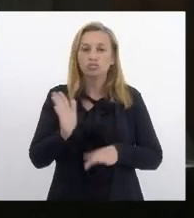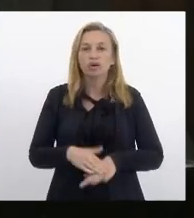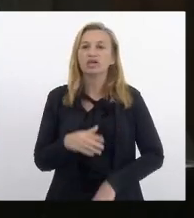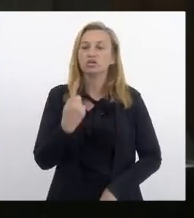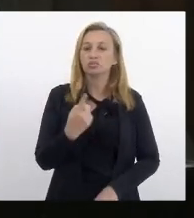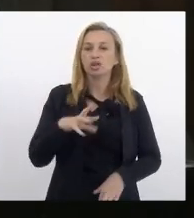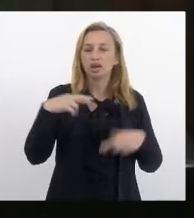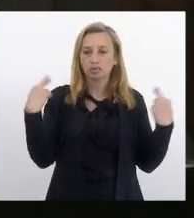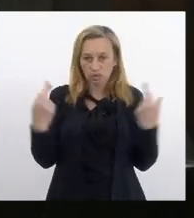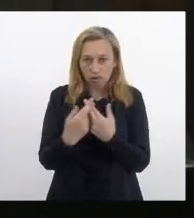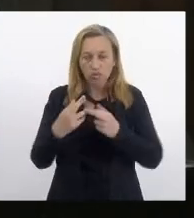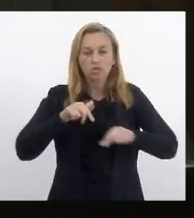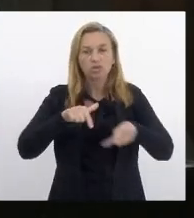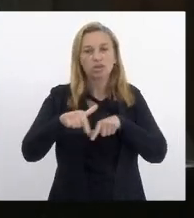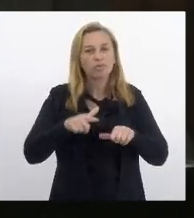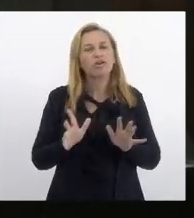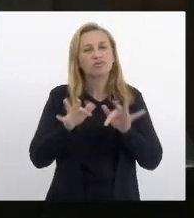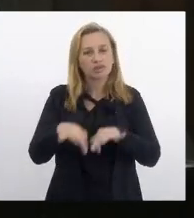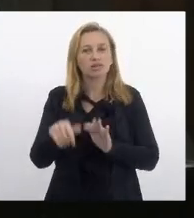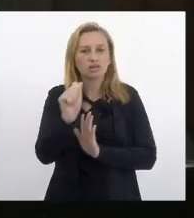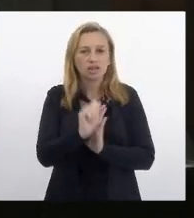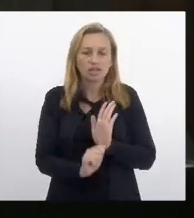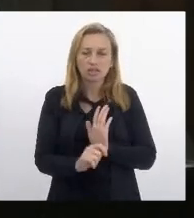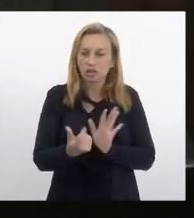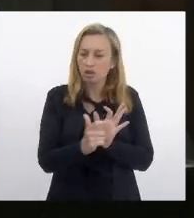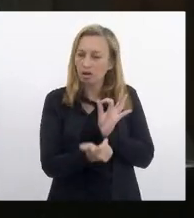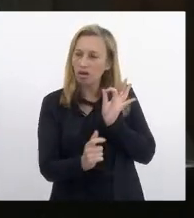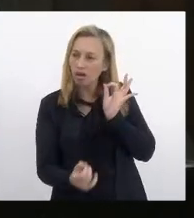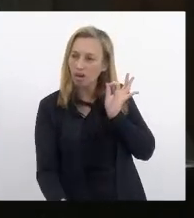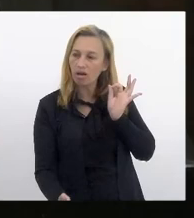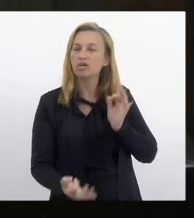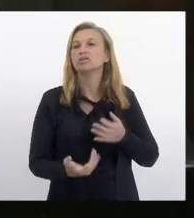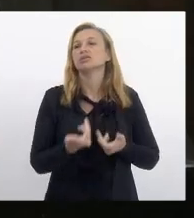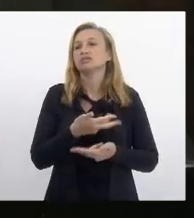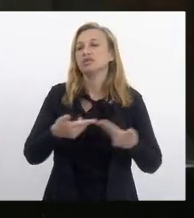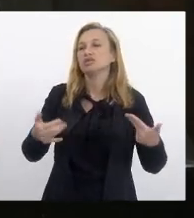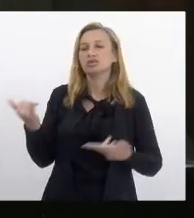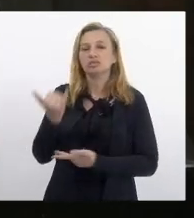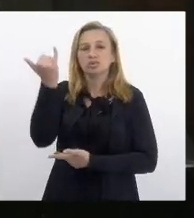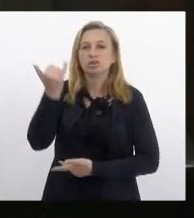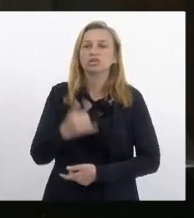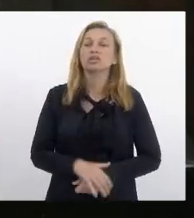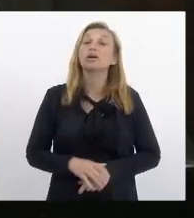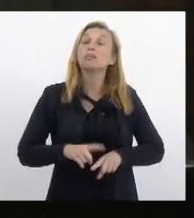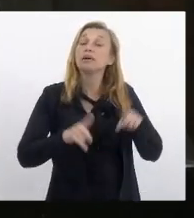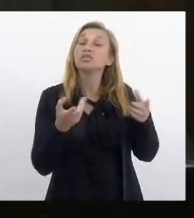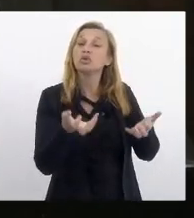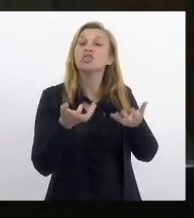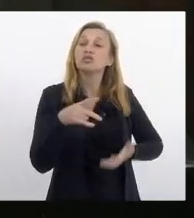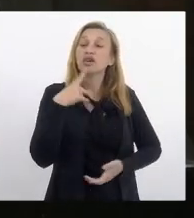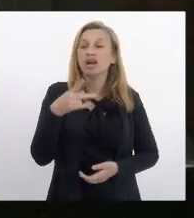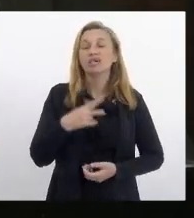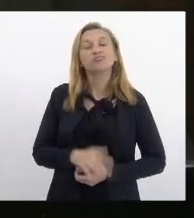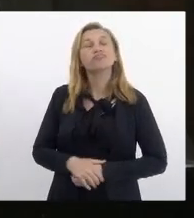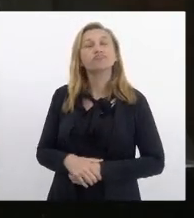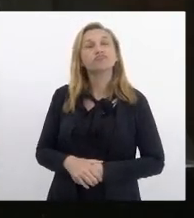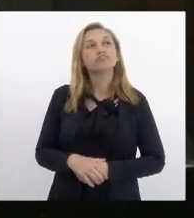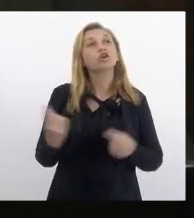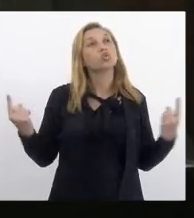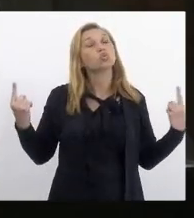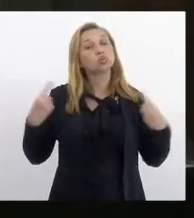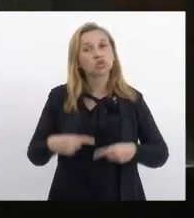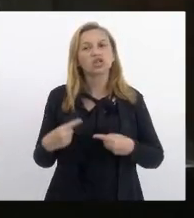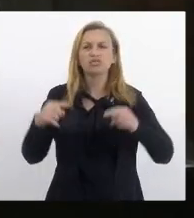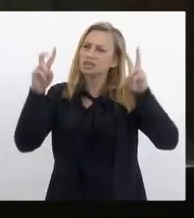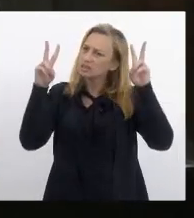ir arredondando o trabalho final, o relatório, que já está muito denso, com muitos elementos importantes. Mas eu quero falar que os desafios sobre